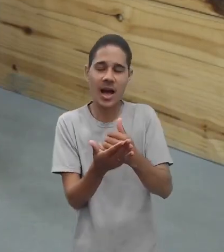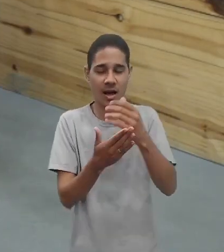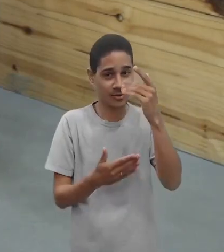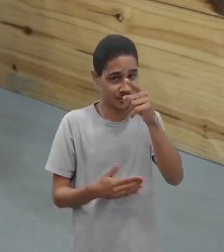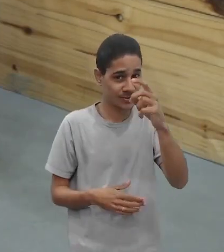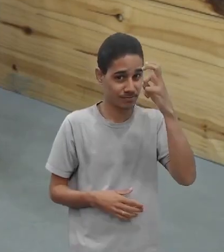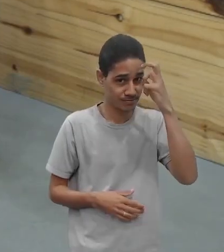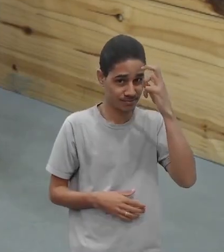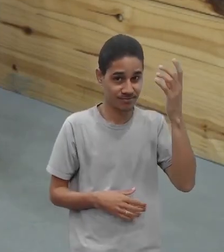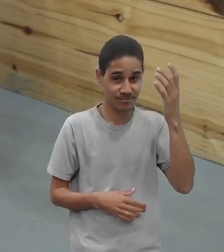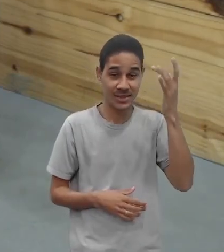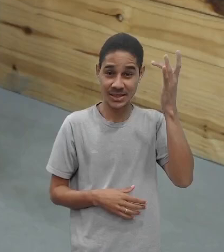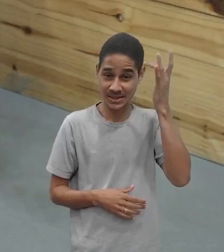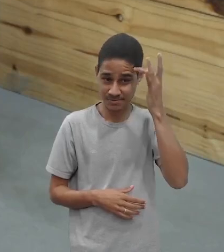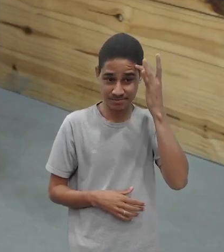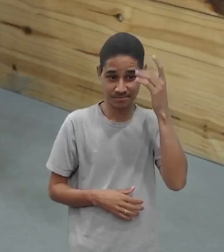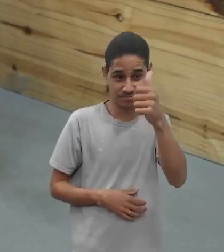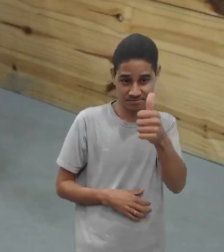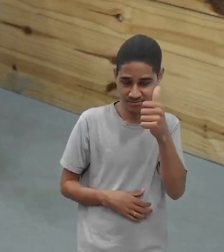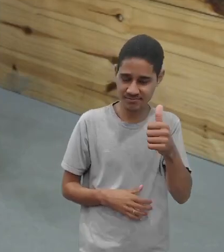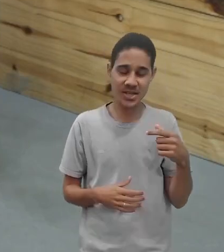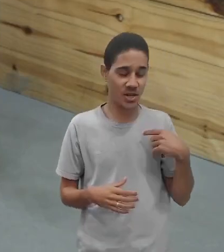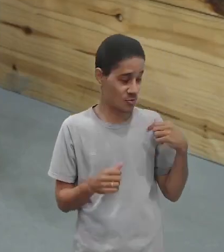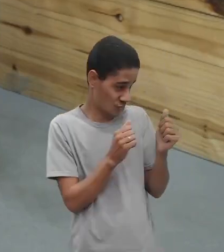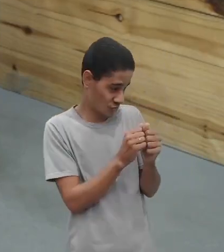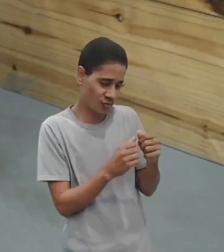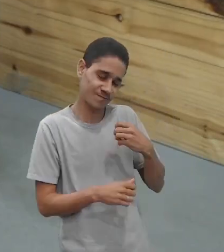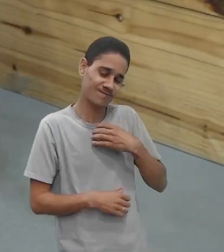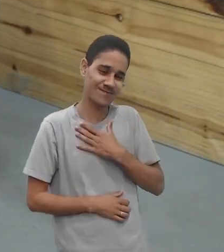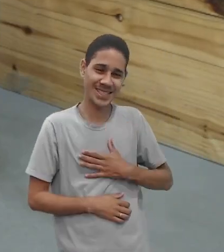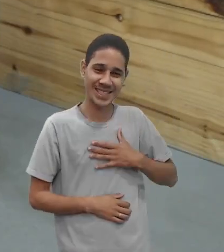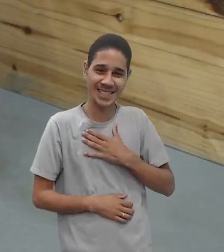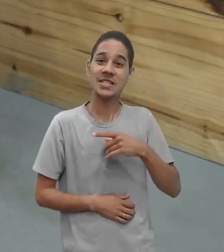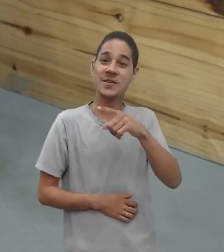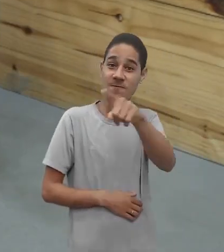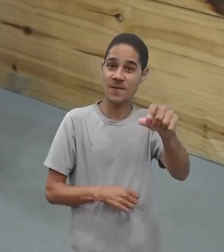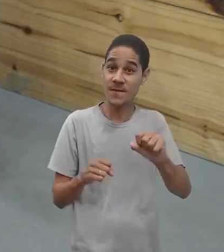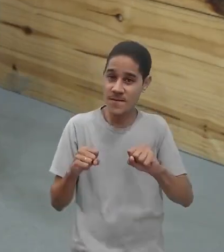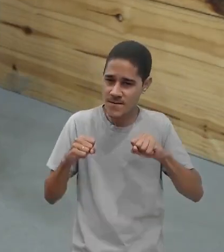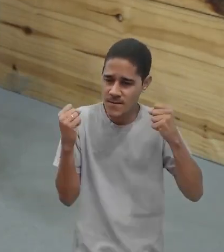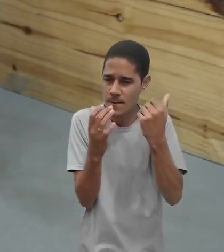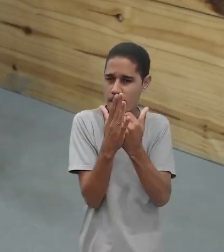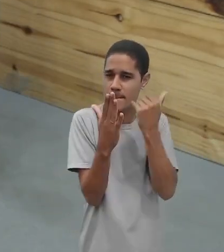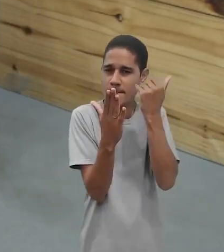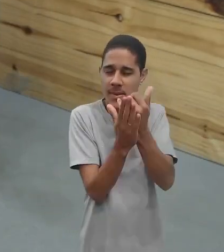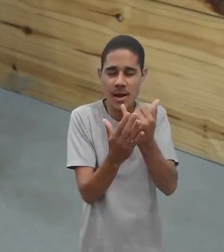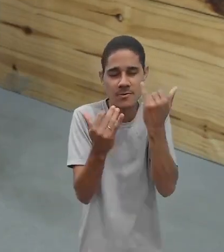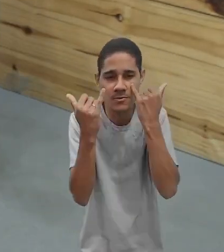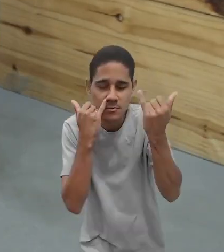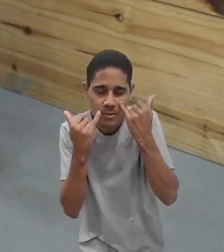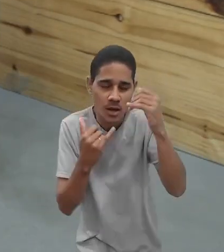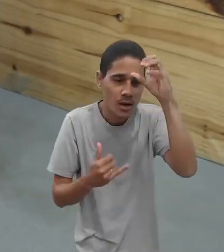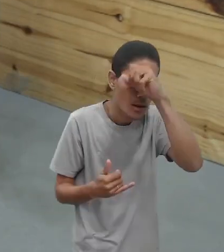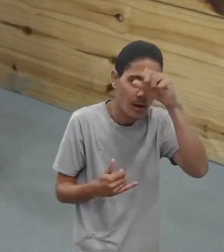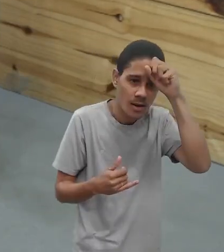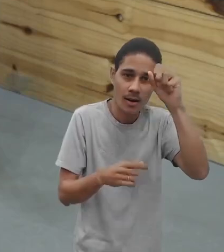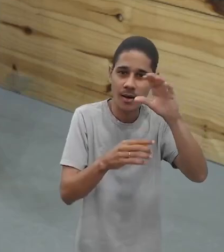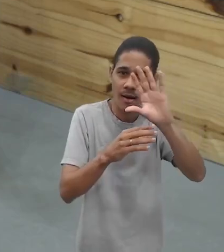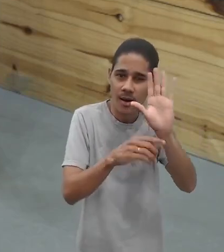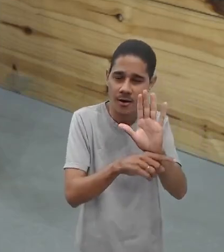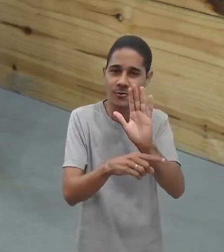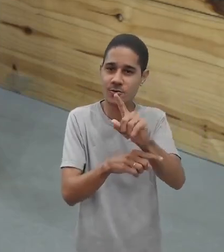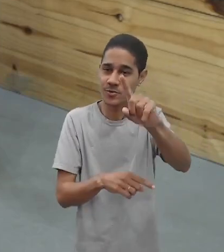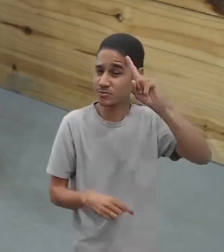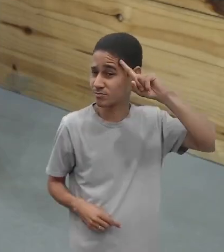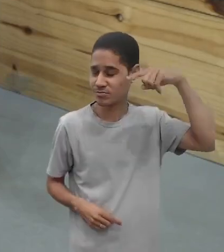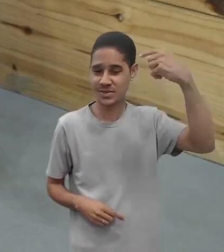é sempre um prazer. E ousem buscar mais informações para introduzir ao seu cotidiano.